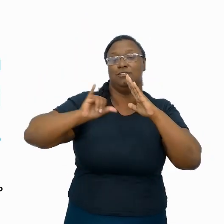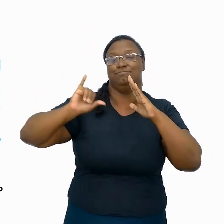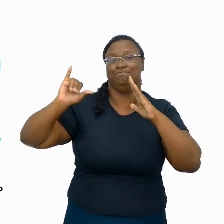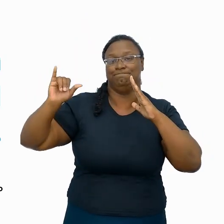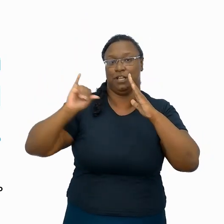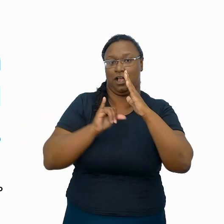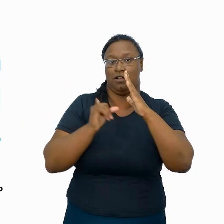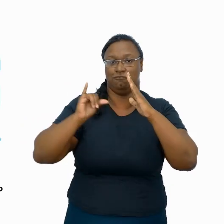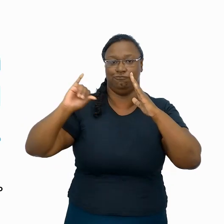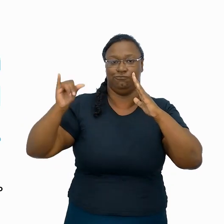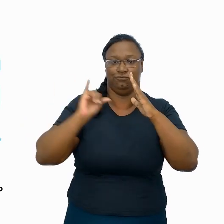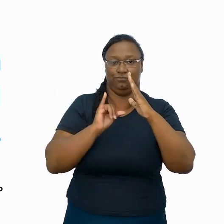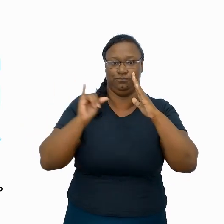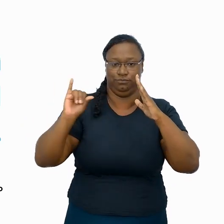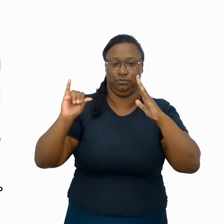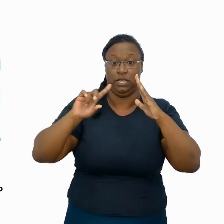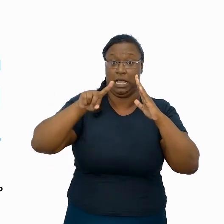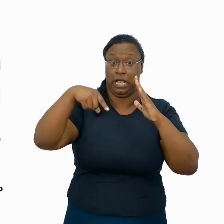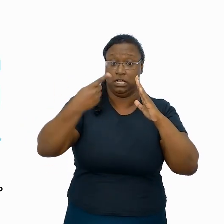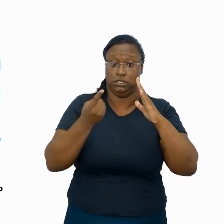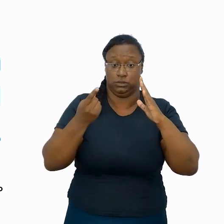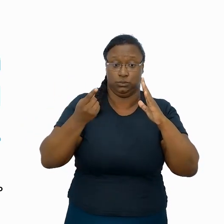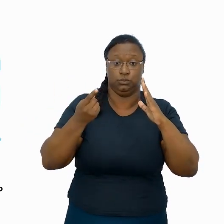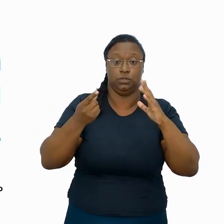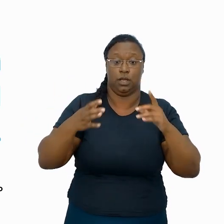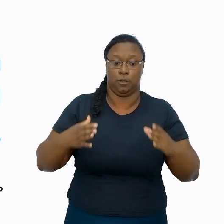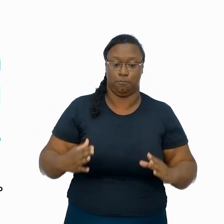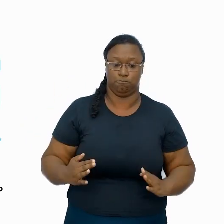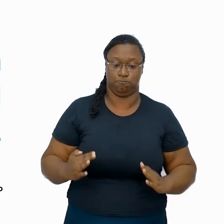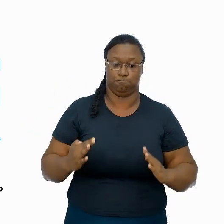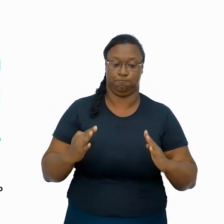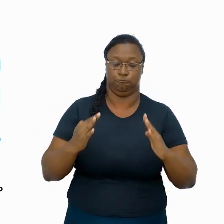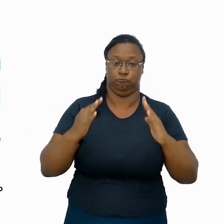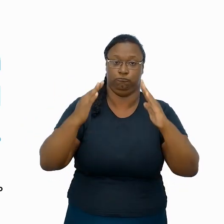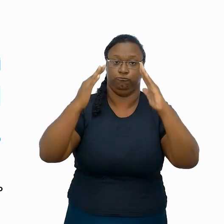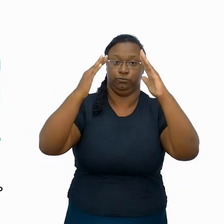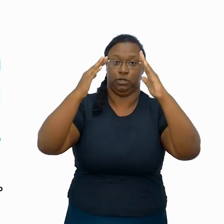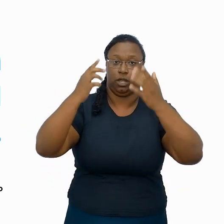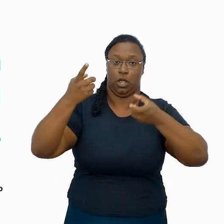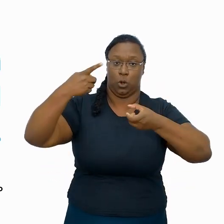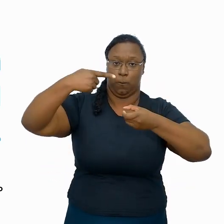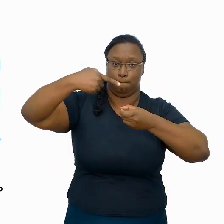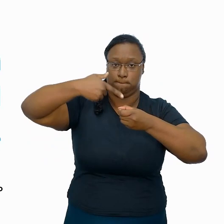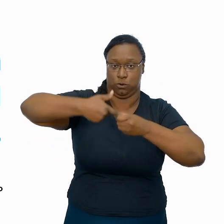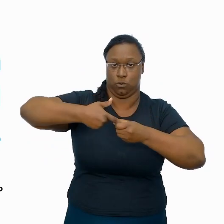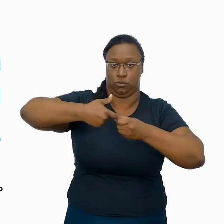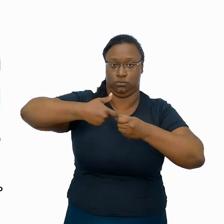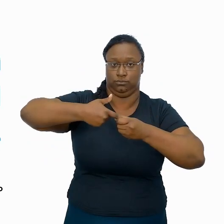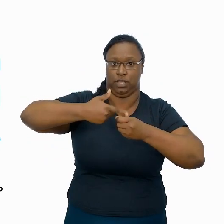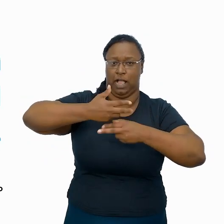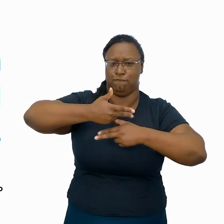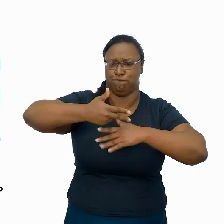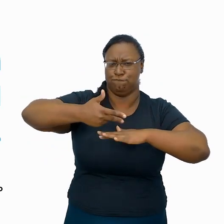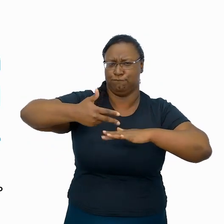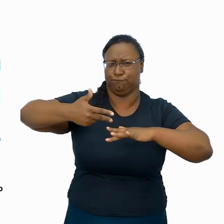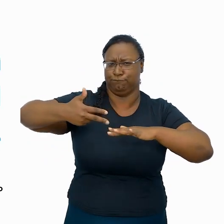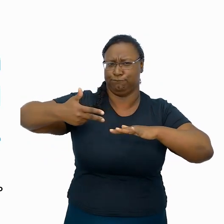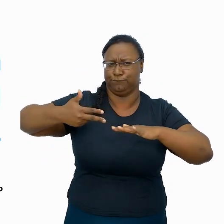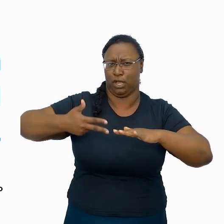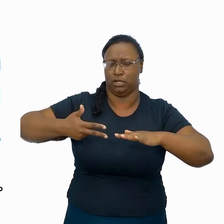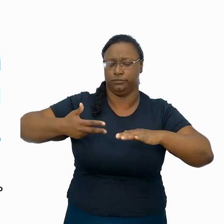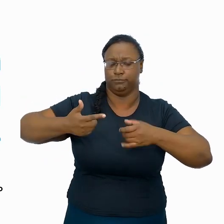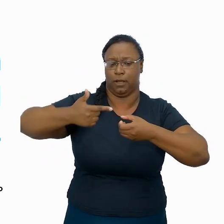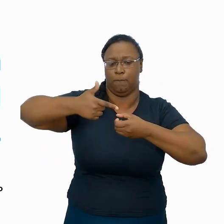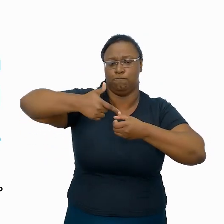elétrica. A segunda, uma plataforma de petróleo, que em seus inúmeros derivados, né, sempre